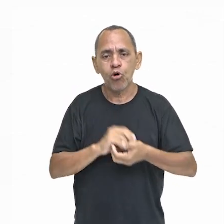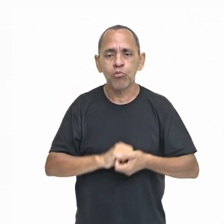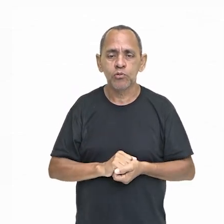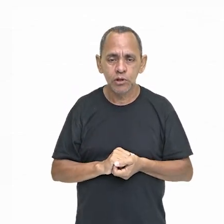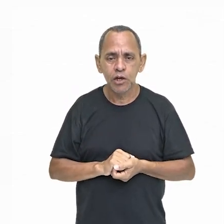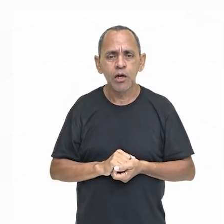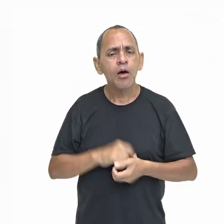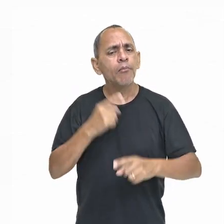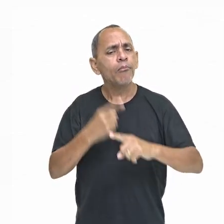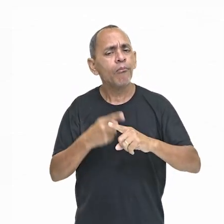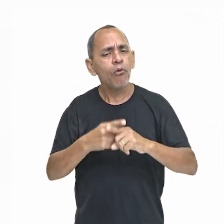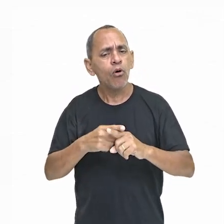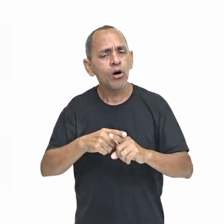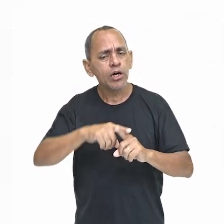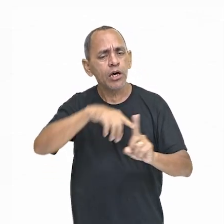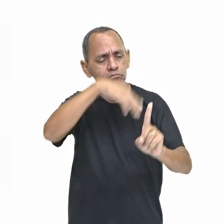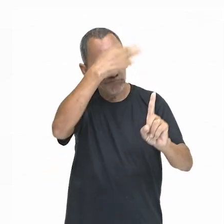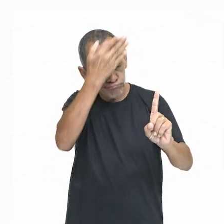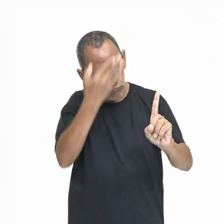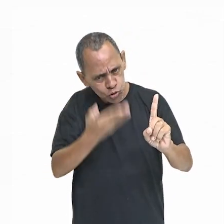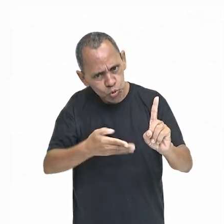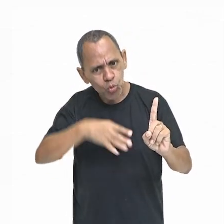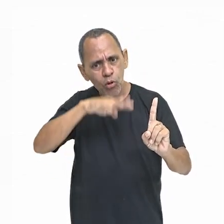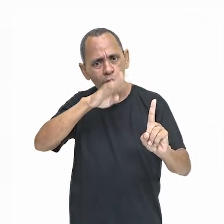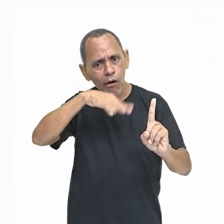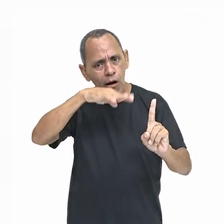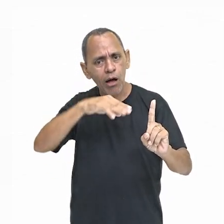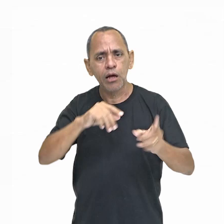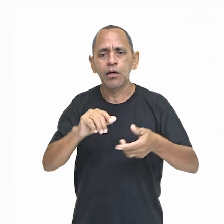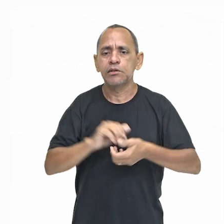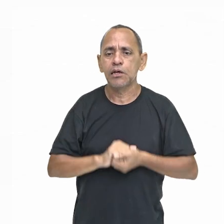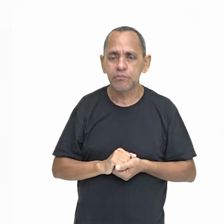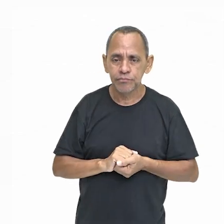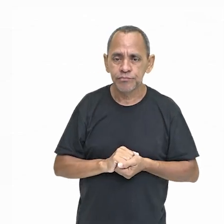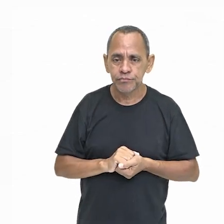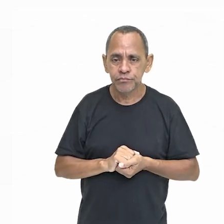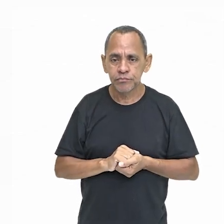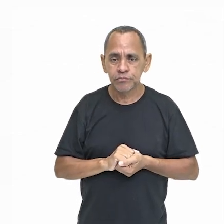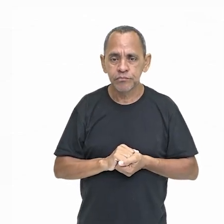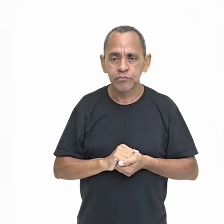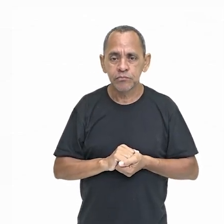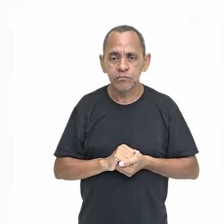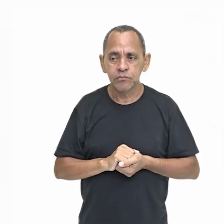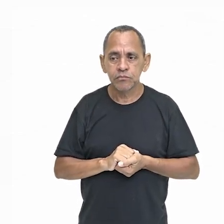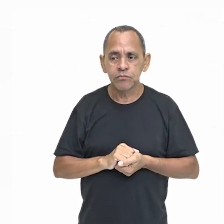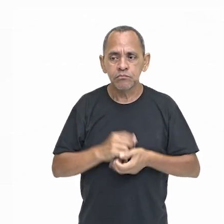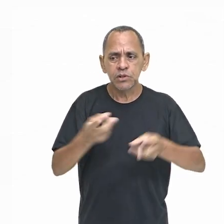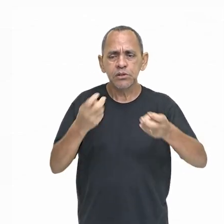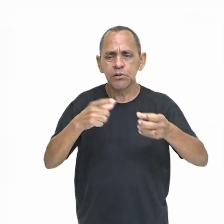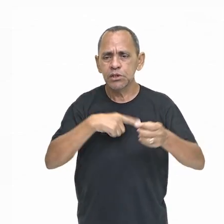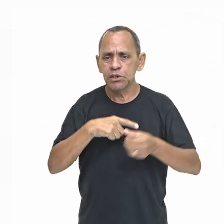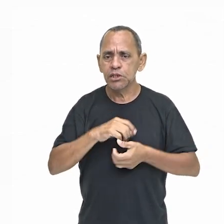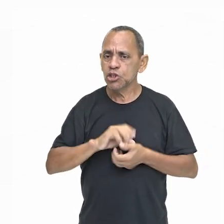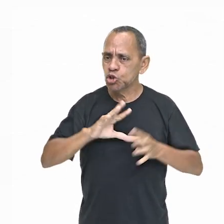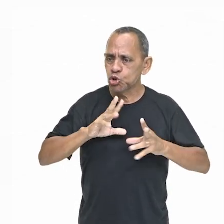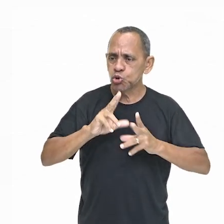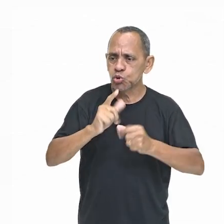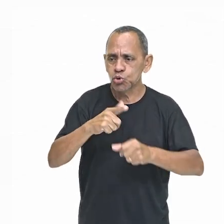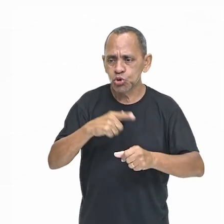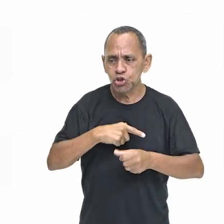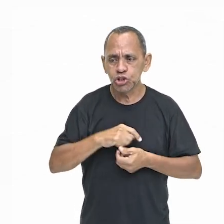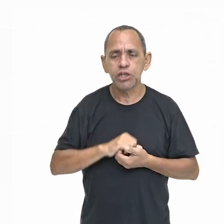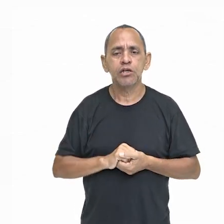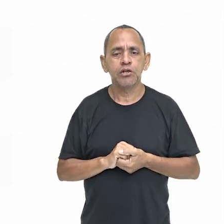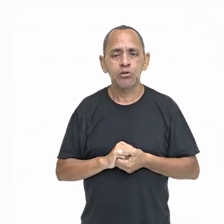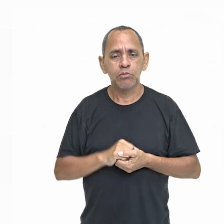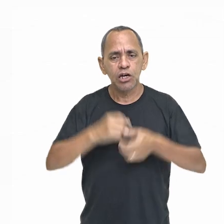cultuam isto ou aquilo. Vejam que tudo vai ter uma explicação social, que neste caso